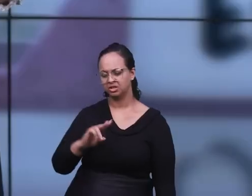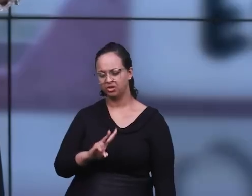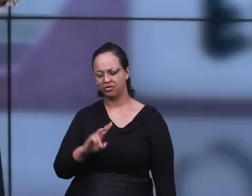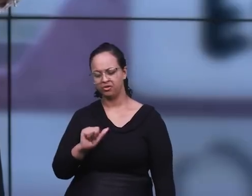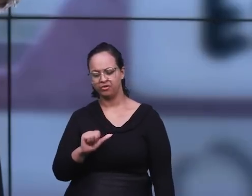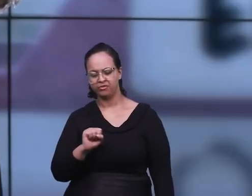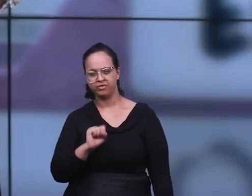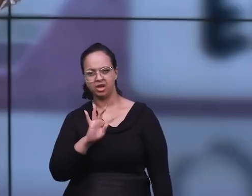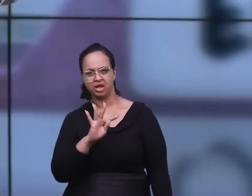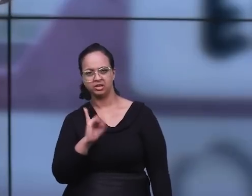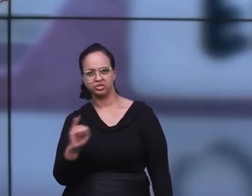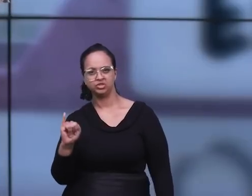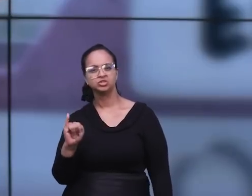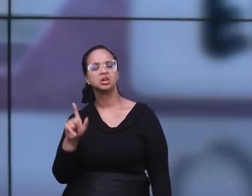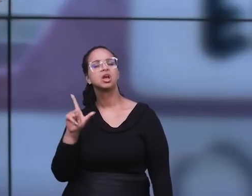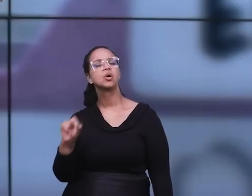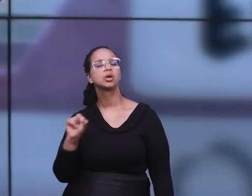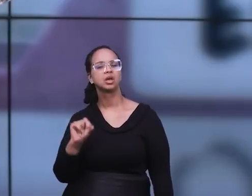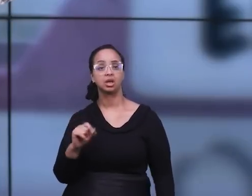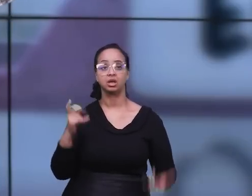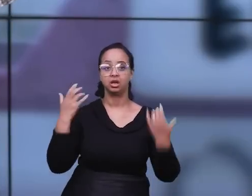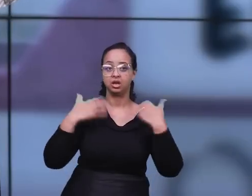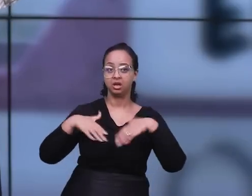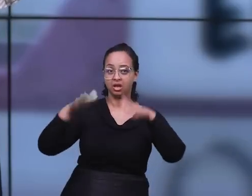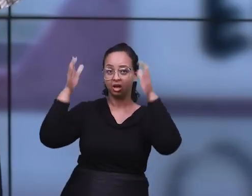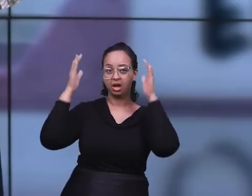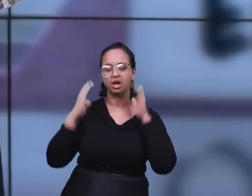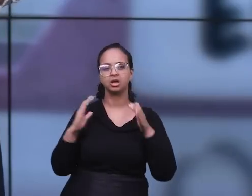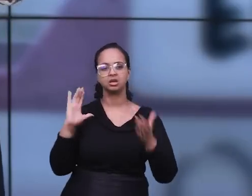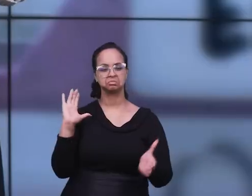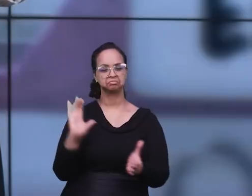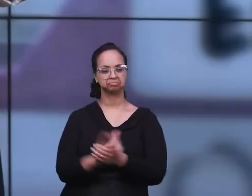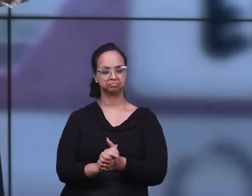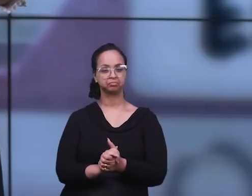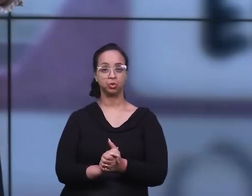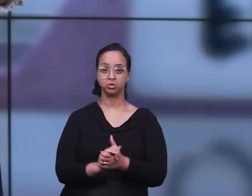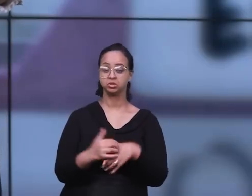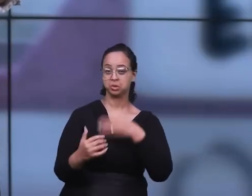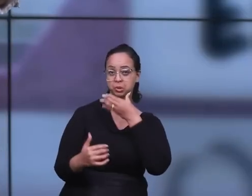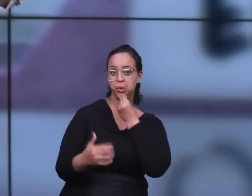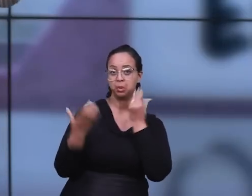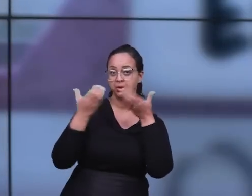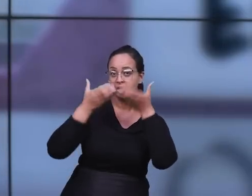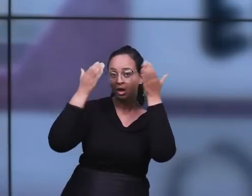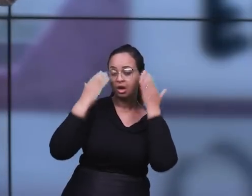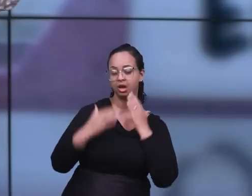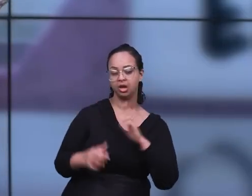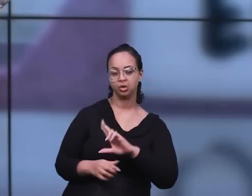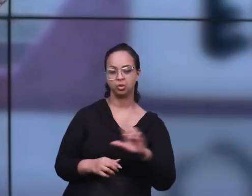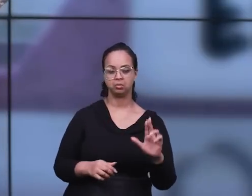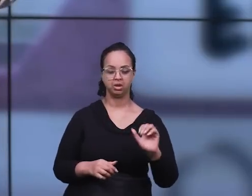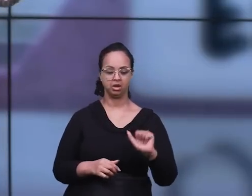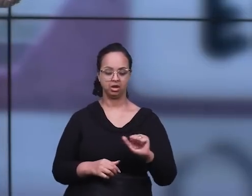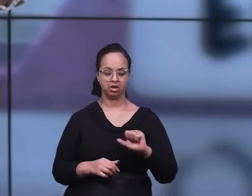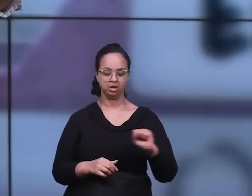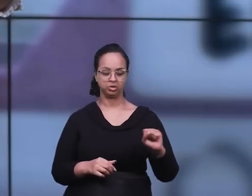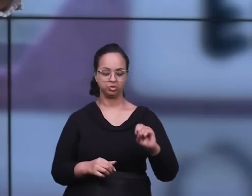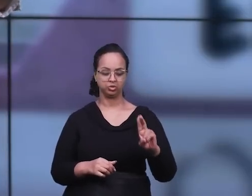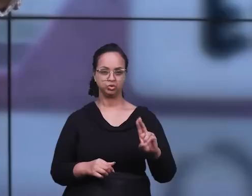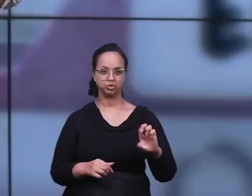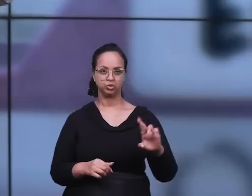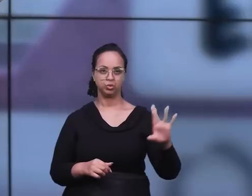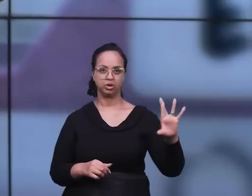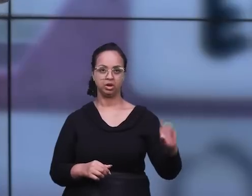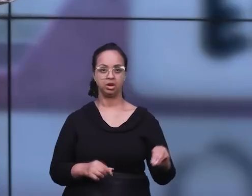bela, esposa do homem mais poderoso daquele tempo. Ela se destaca na Bíblia por 2 atributos, a